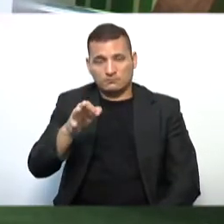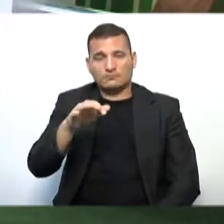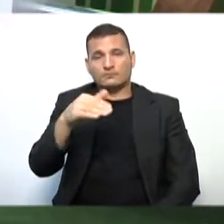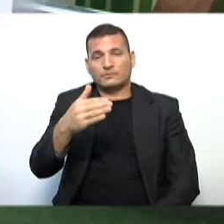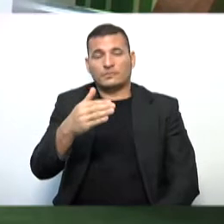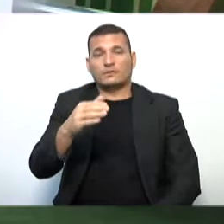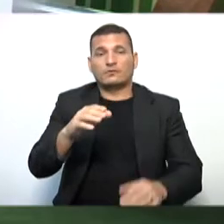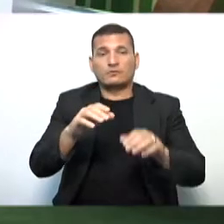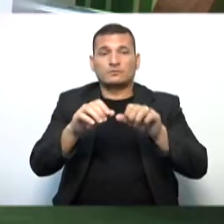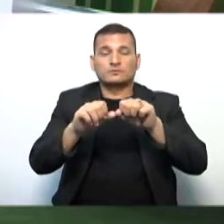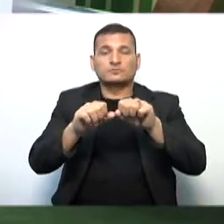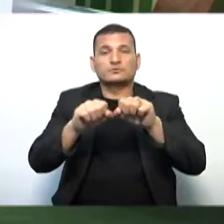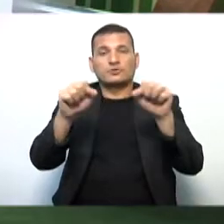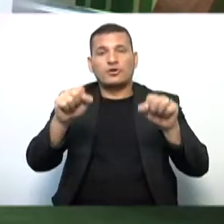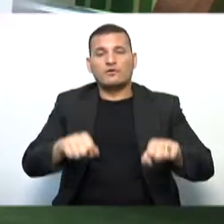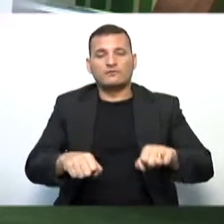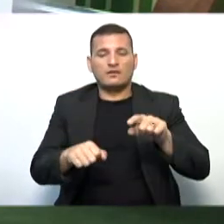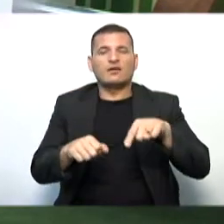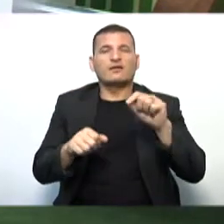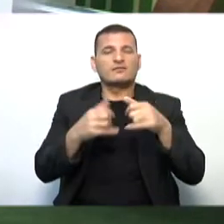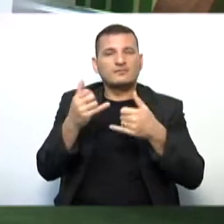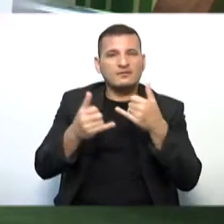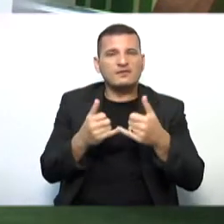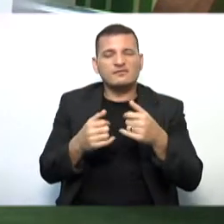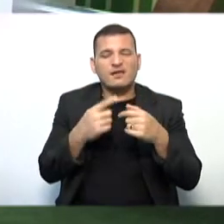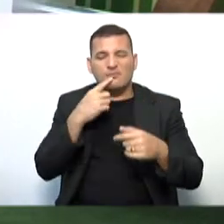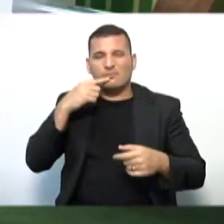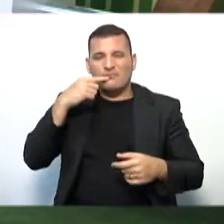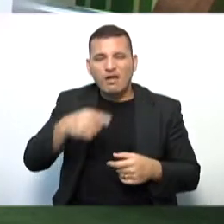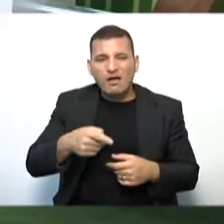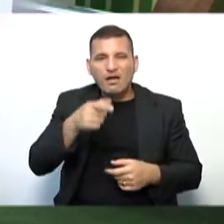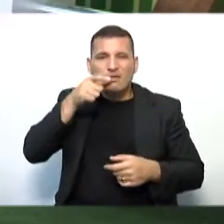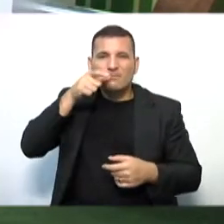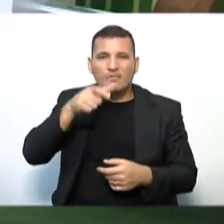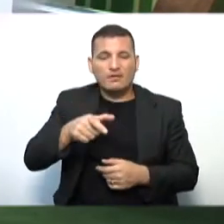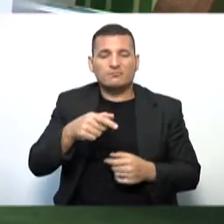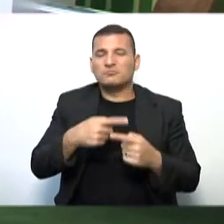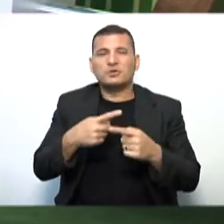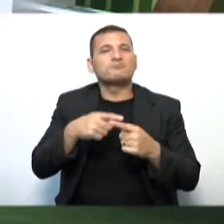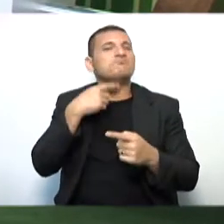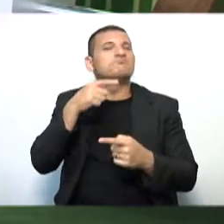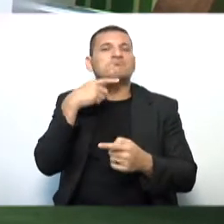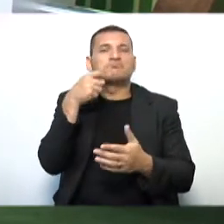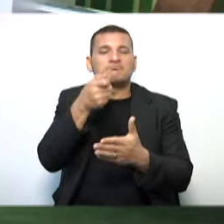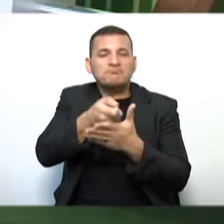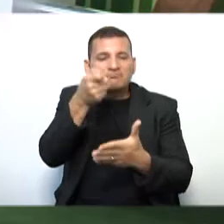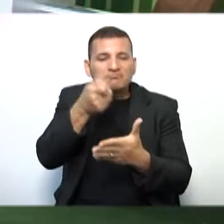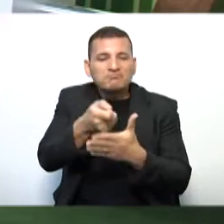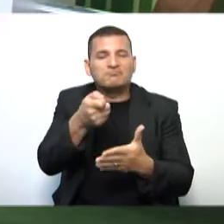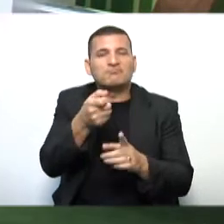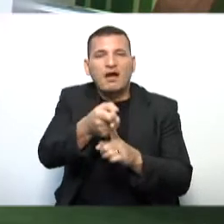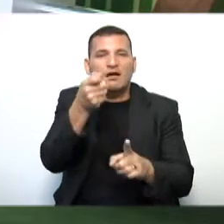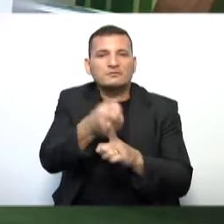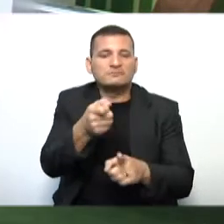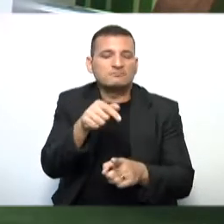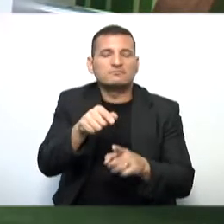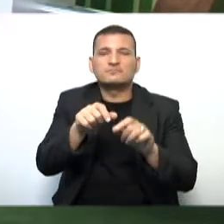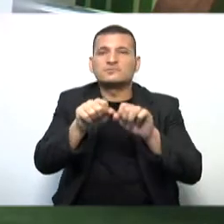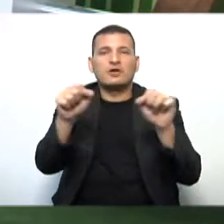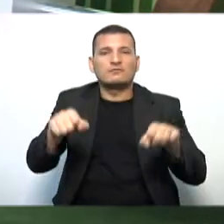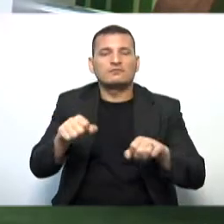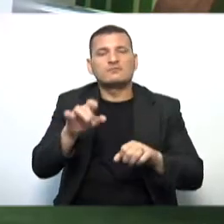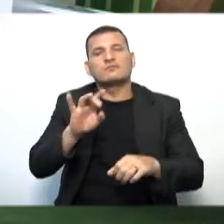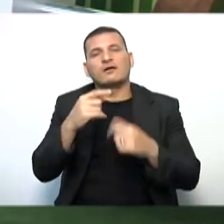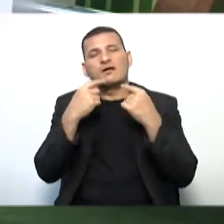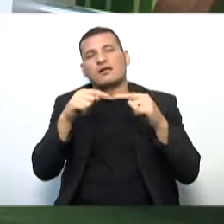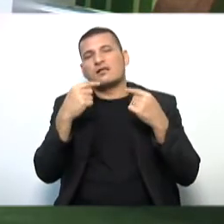parte que você xinga, né? Que ninguém bate num software, né? A gente só reclama dele, fala, tá muito